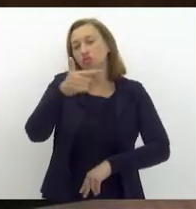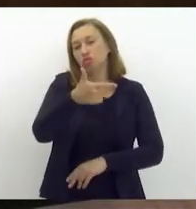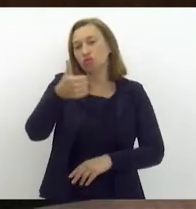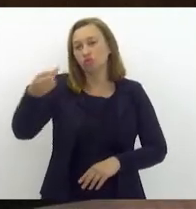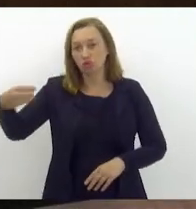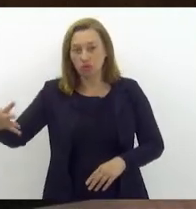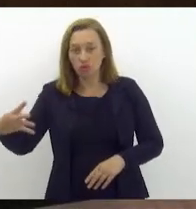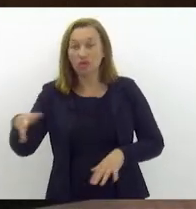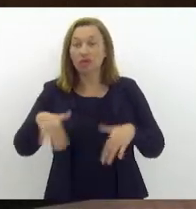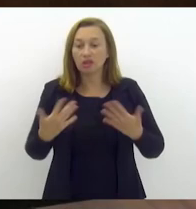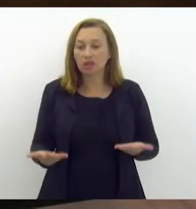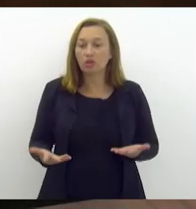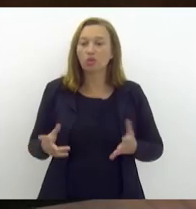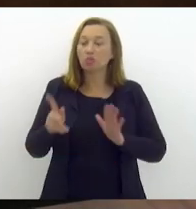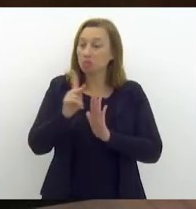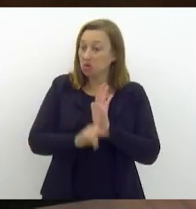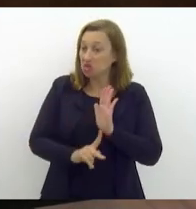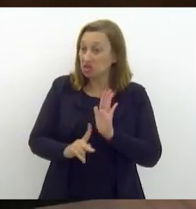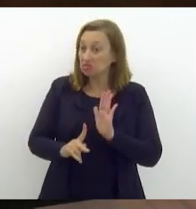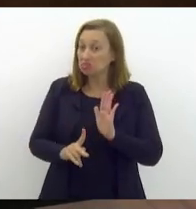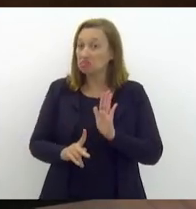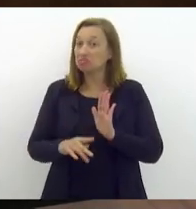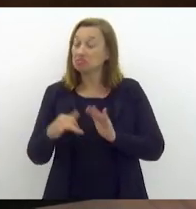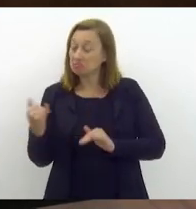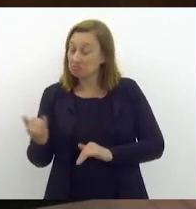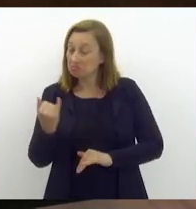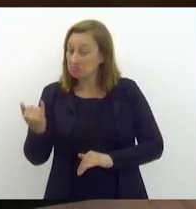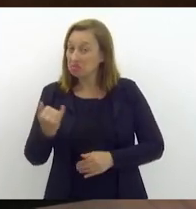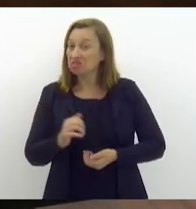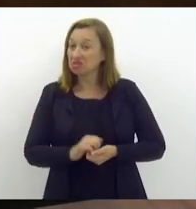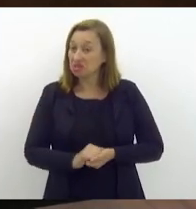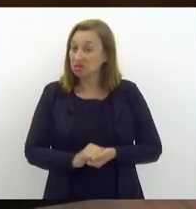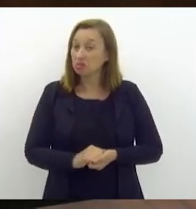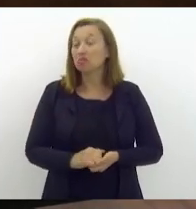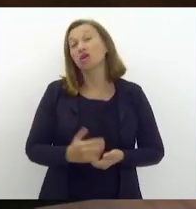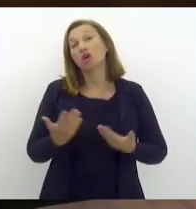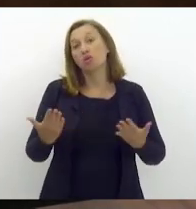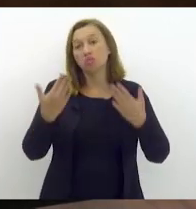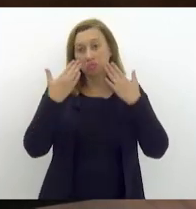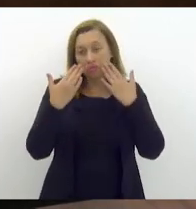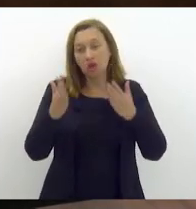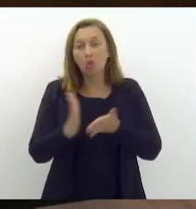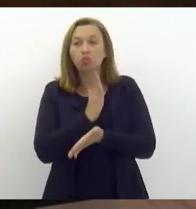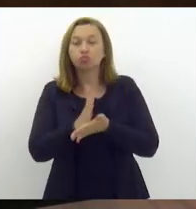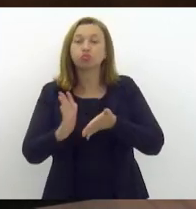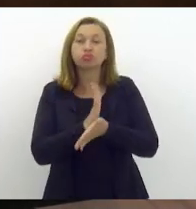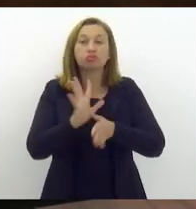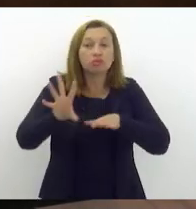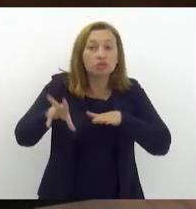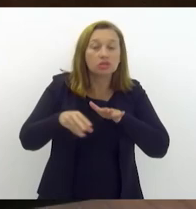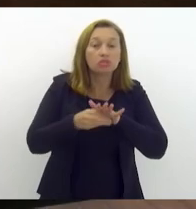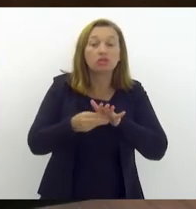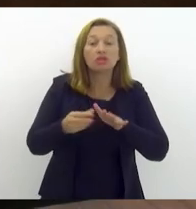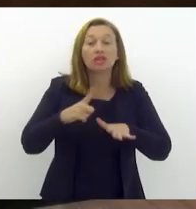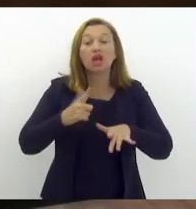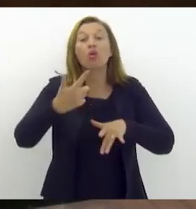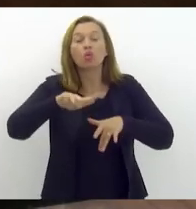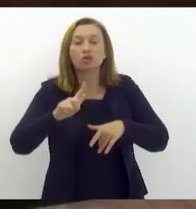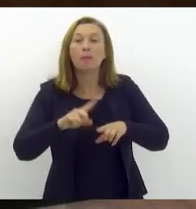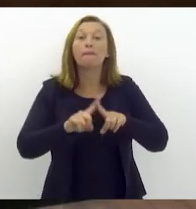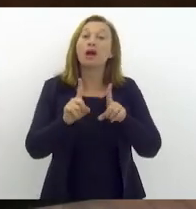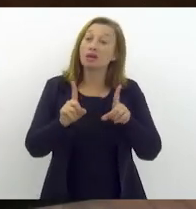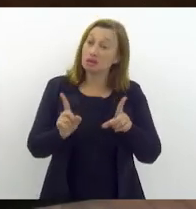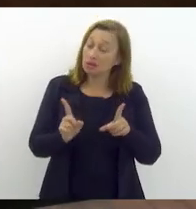Então, o projeto tem mérito. Eu apresentei algumas emendas, seguramente terão outras,